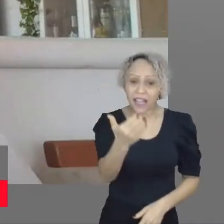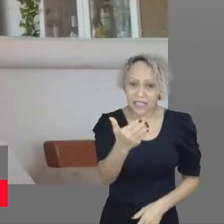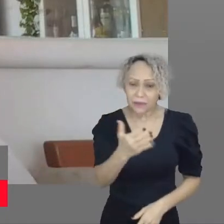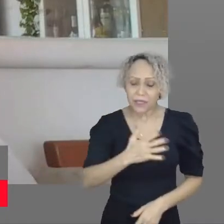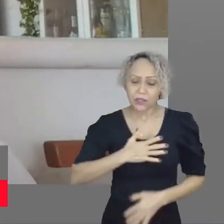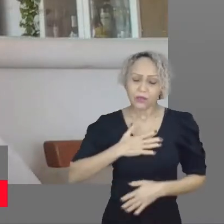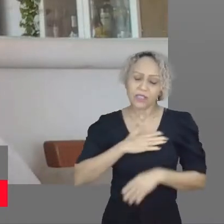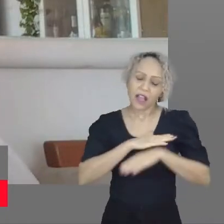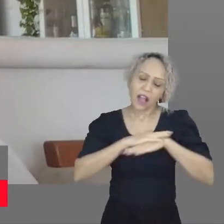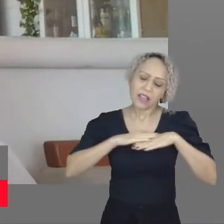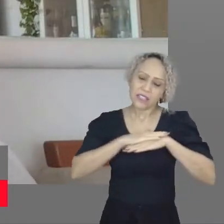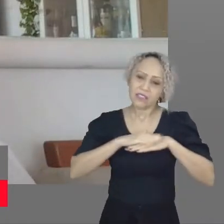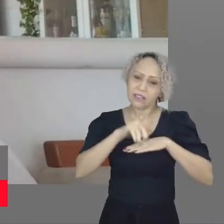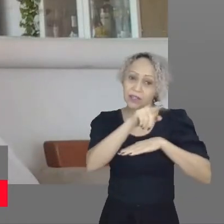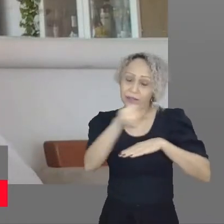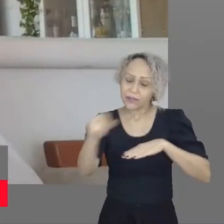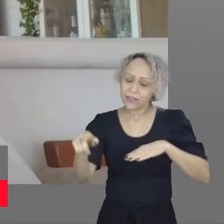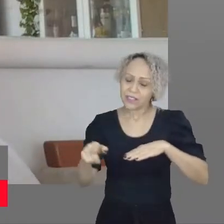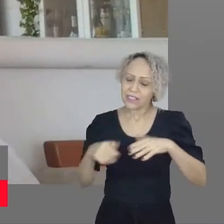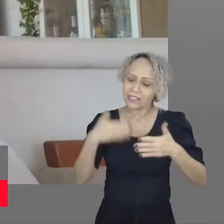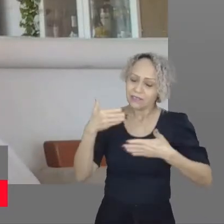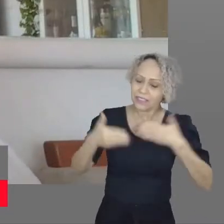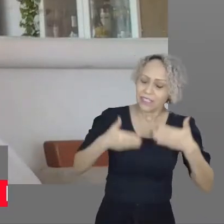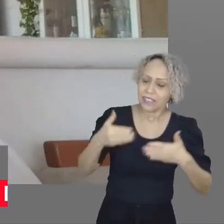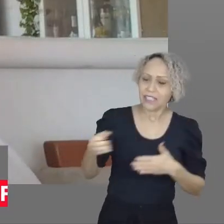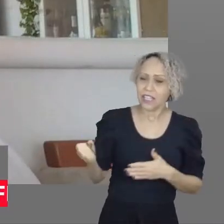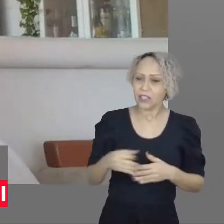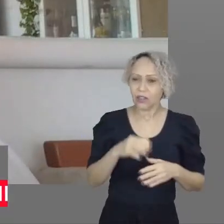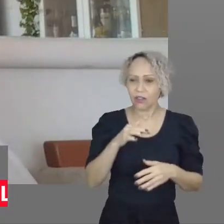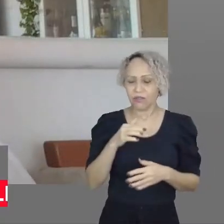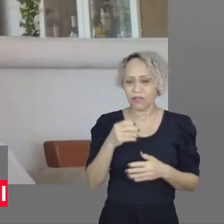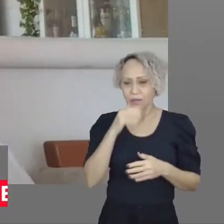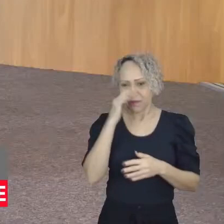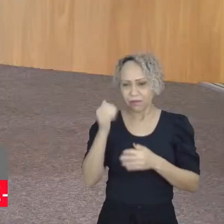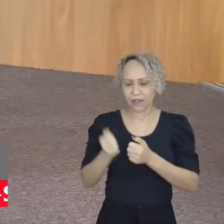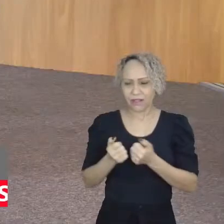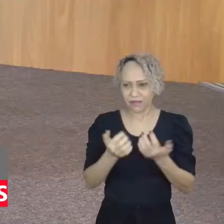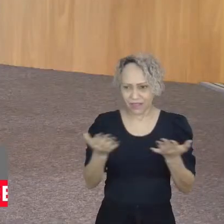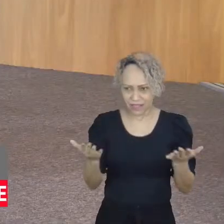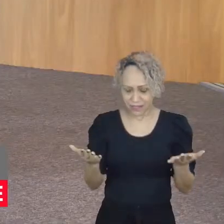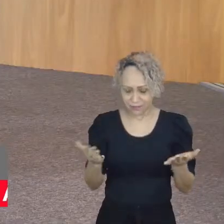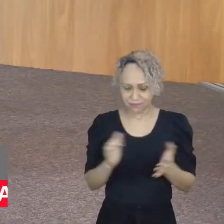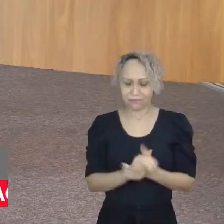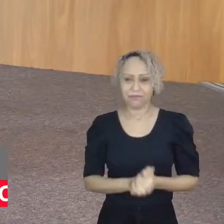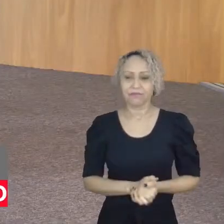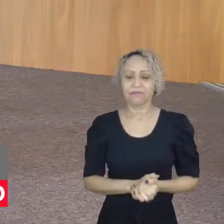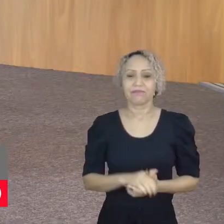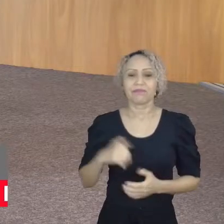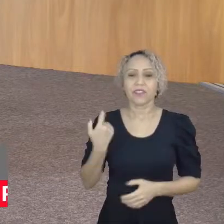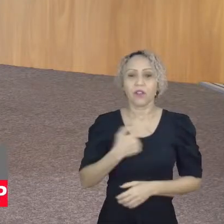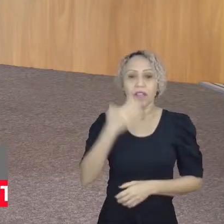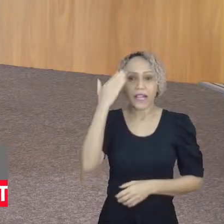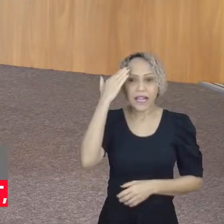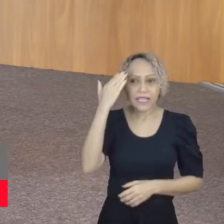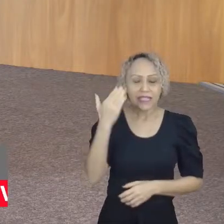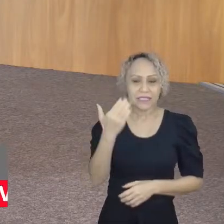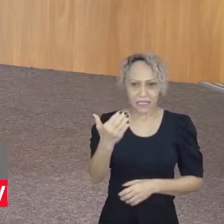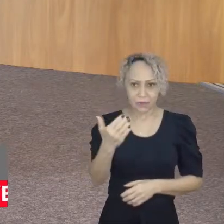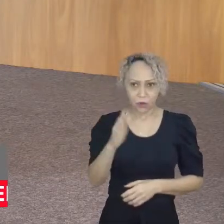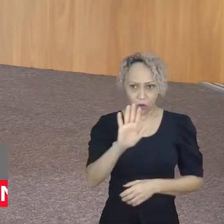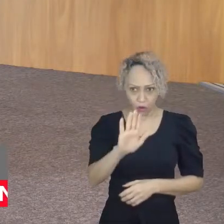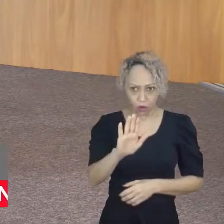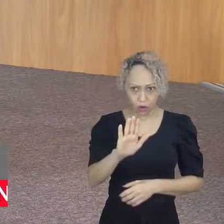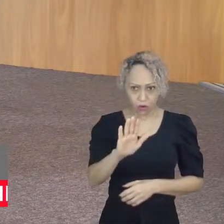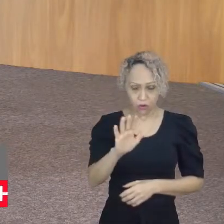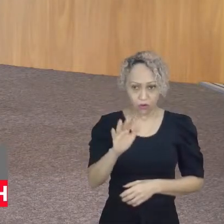Primavera e pelo compromisso de vocês também com a formação política do PT. A gente que agradece, Vivi, e quando vier a Brasília,